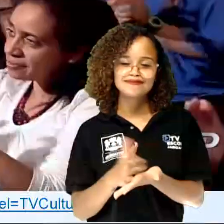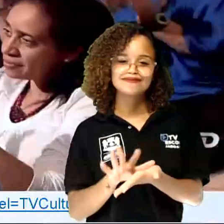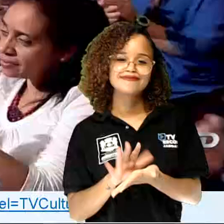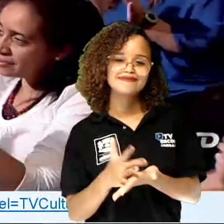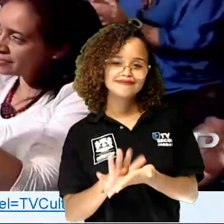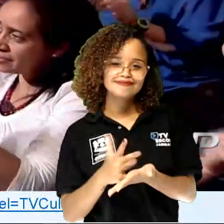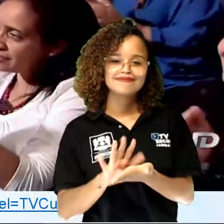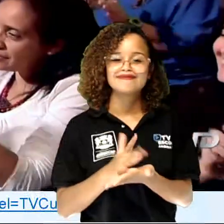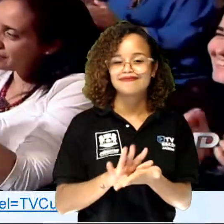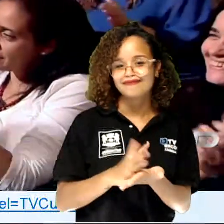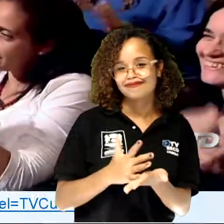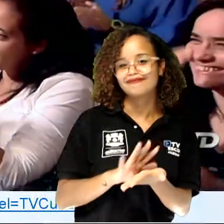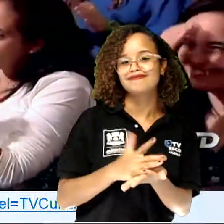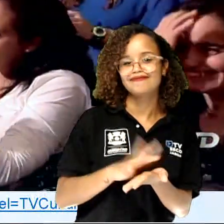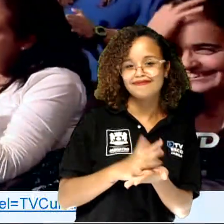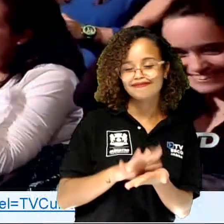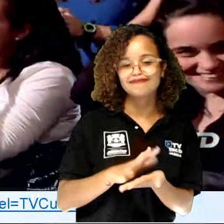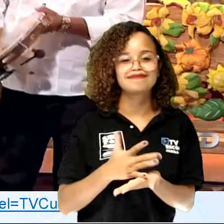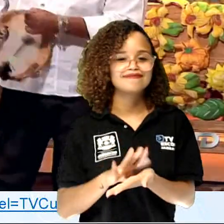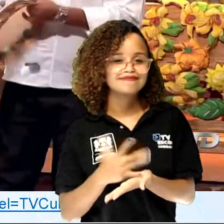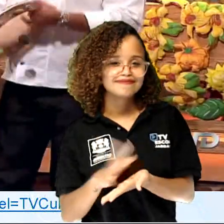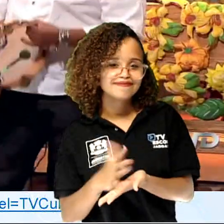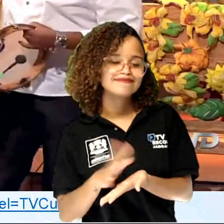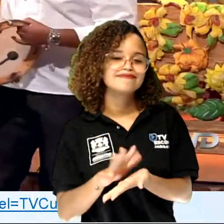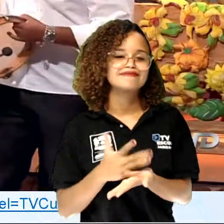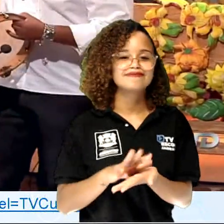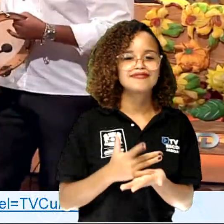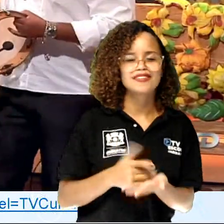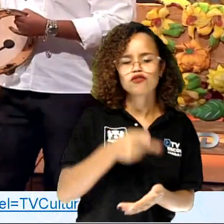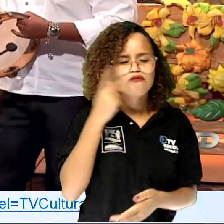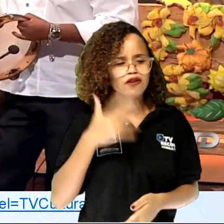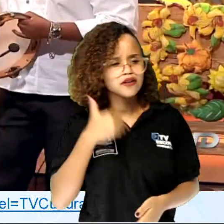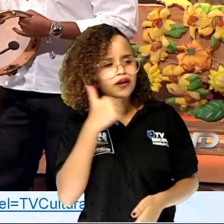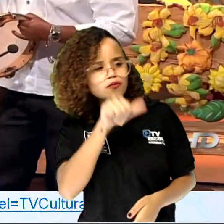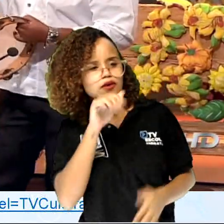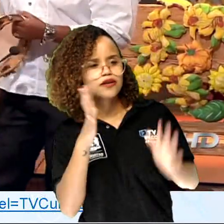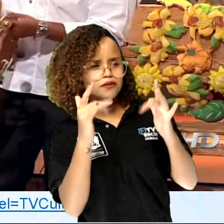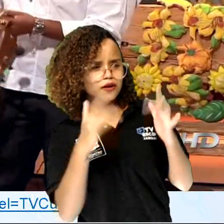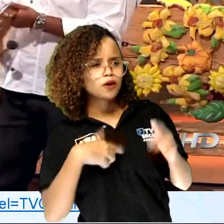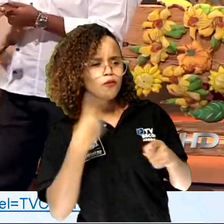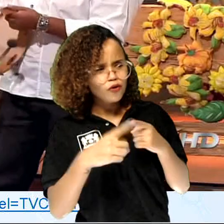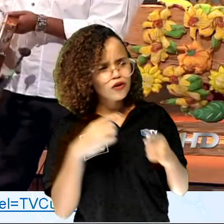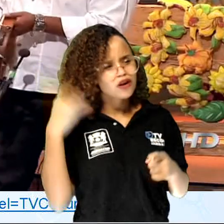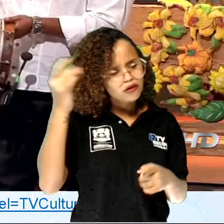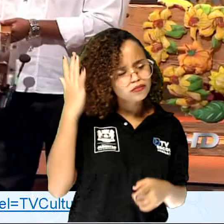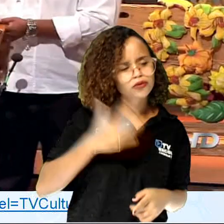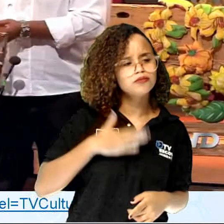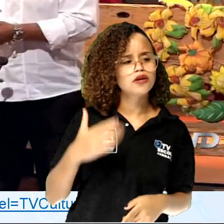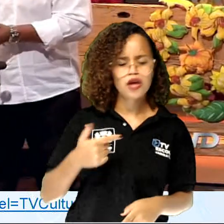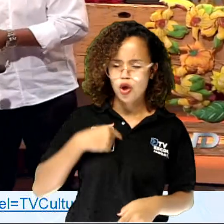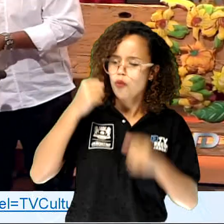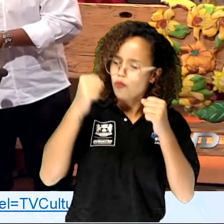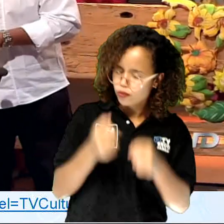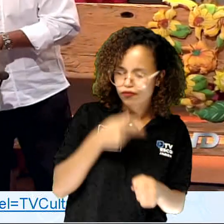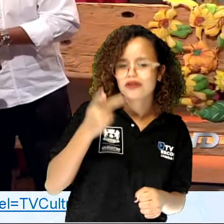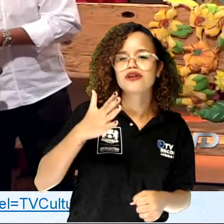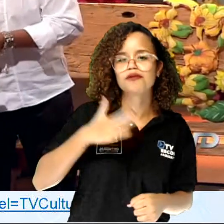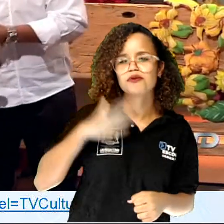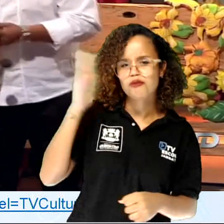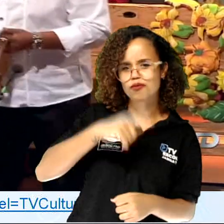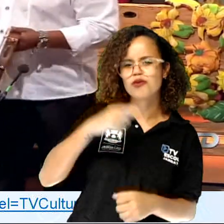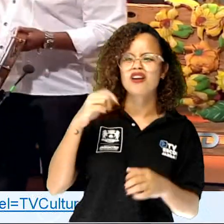pouco de interpretação. A gente trouxe uma anedota para a gente interpretar, que já foi trabalhada aqui na nossa aula. O texto, né,